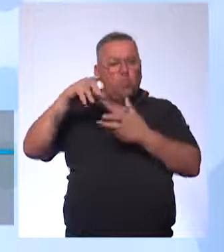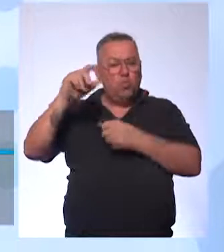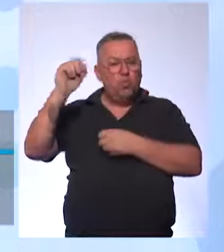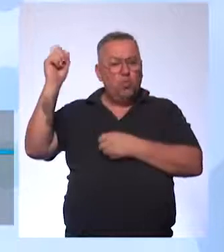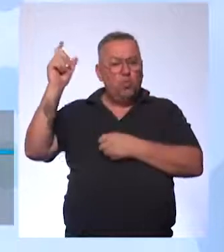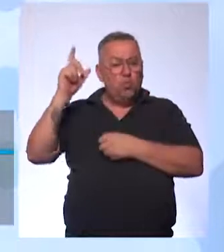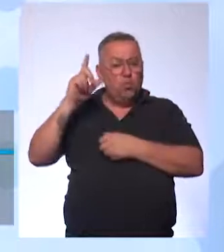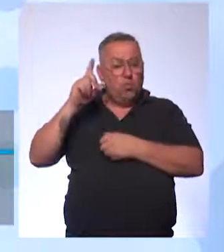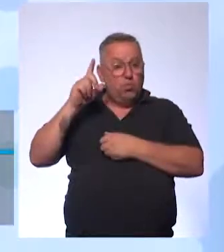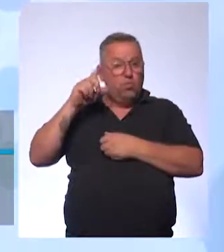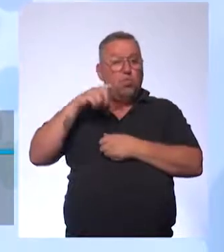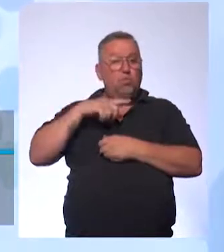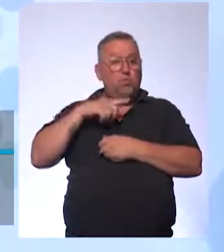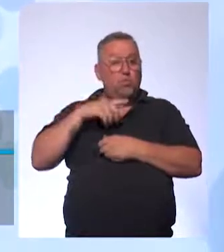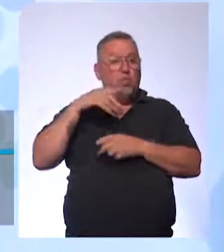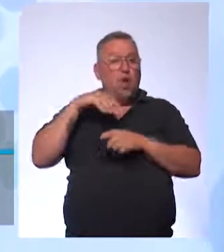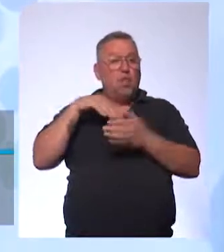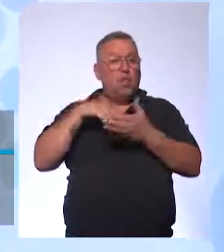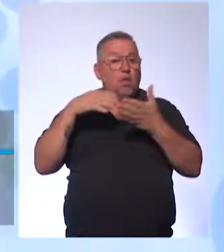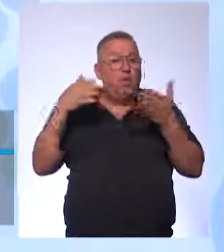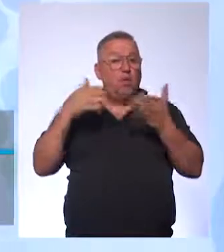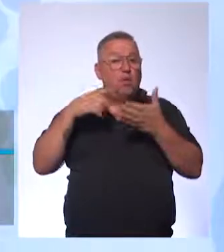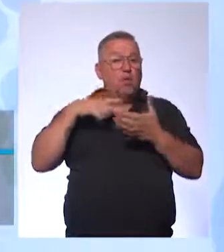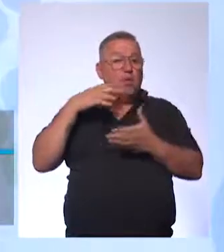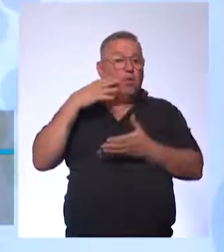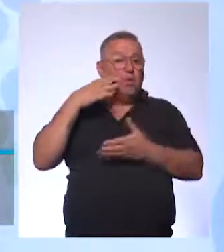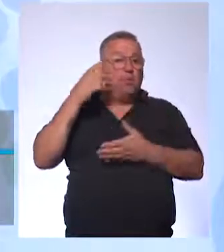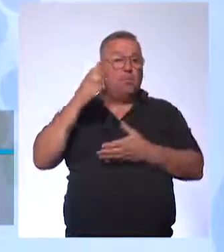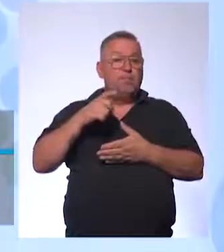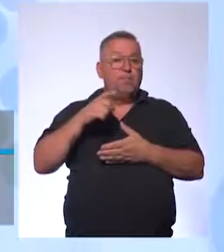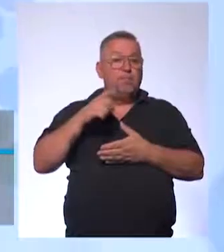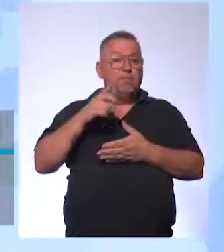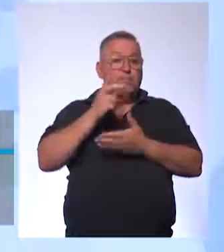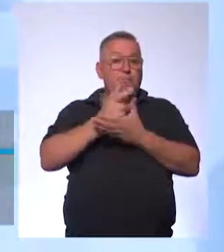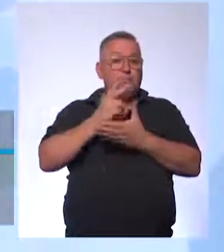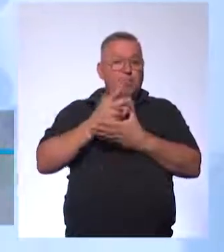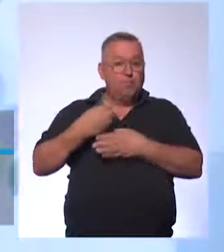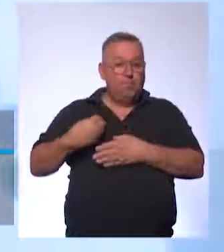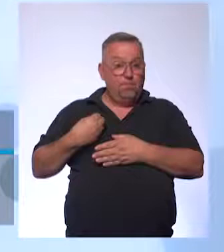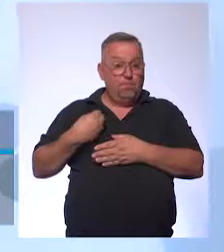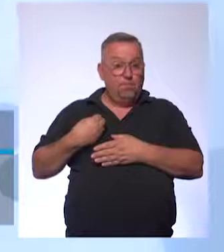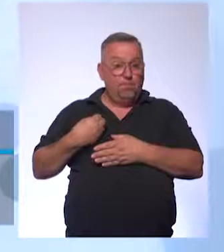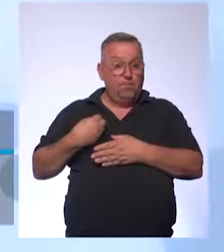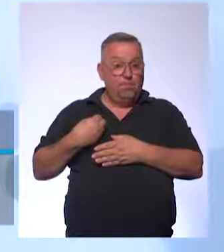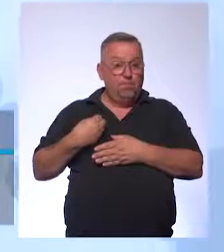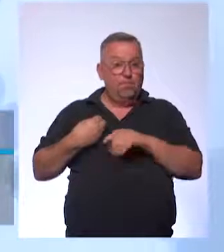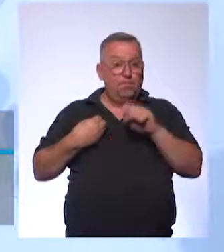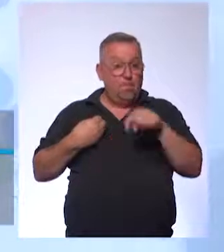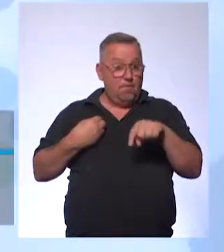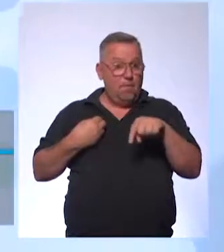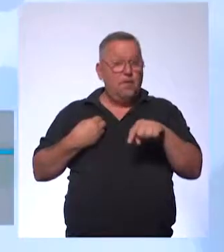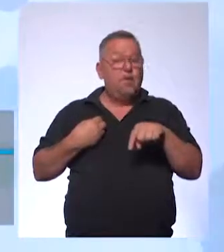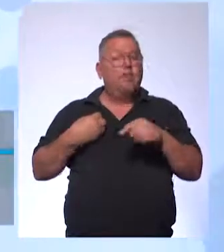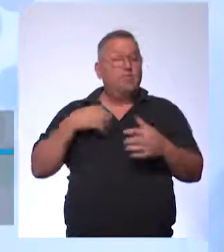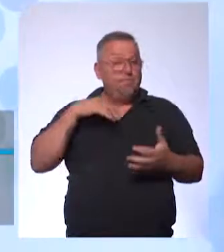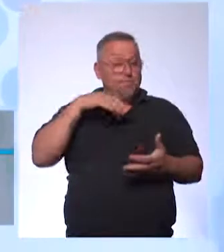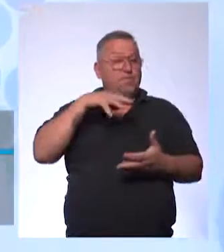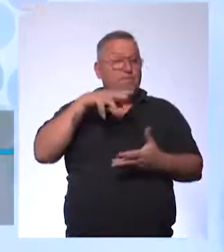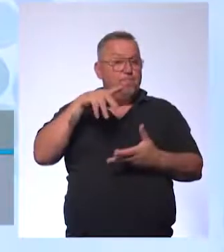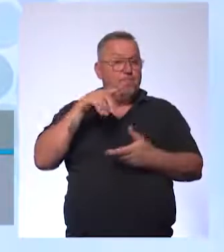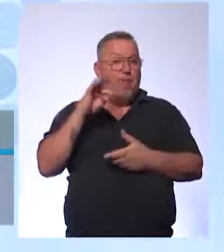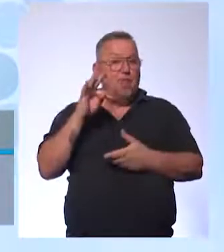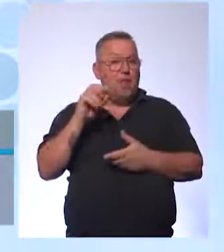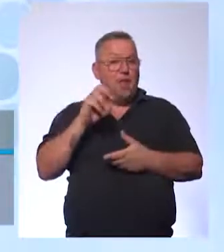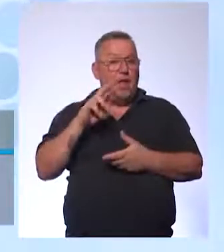universo, gente, até onde a gente sabe, o único lugar que tem condições de manter a vida como a gente conhece, ó, é a nossa casinha aqui,